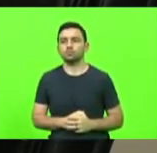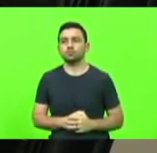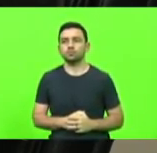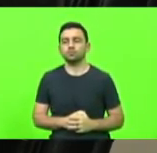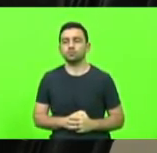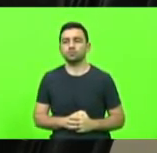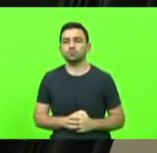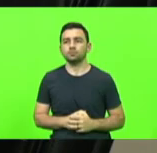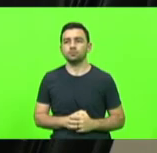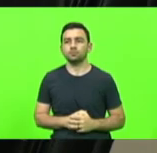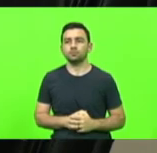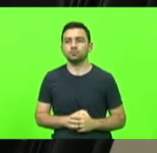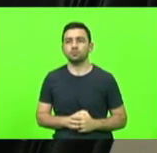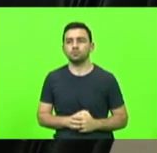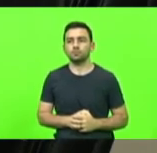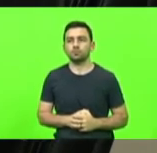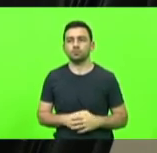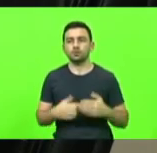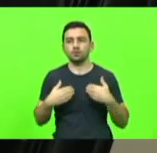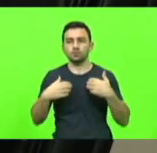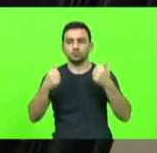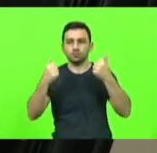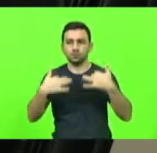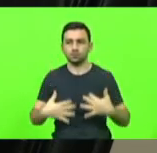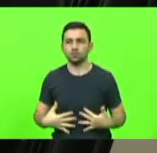Que a gente vai fazer uma matemática aqui